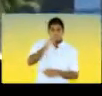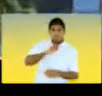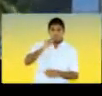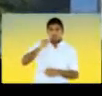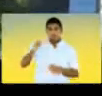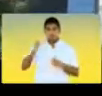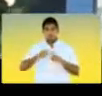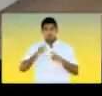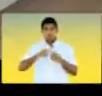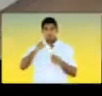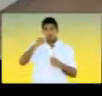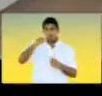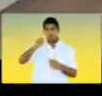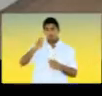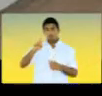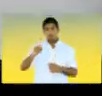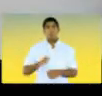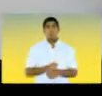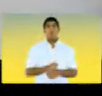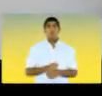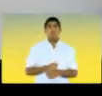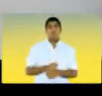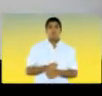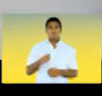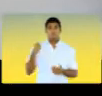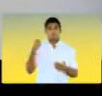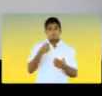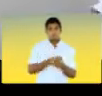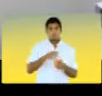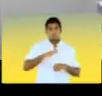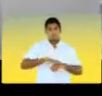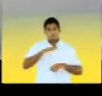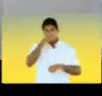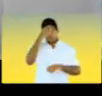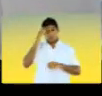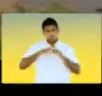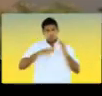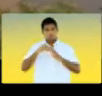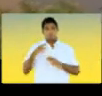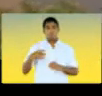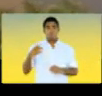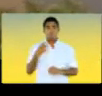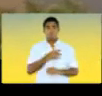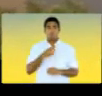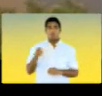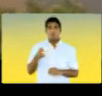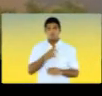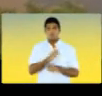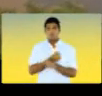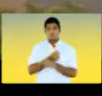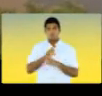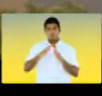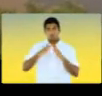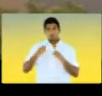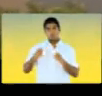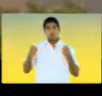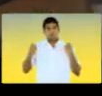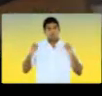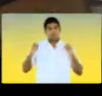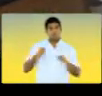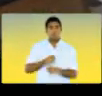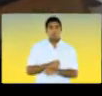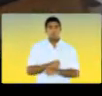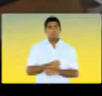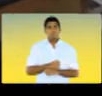Coração e Controle do Diabetes. Contratou mais profissionais de saúde. Reformou e modernizou a clínica de